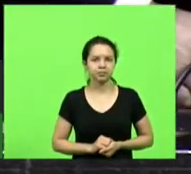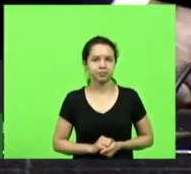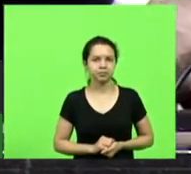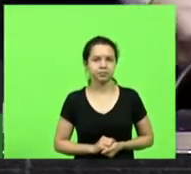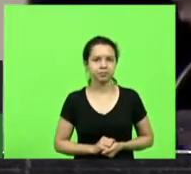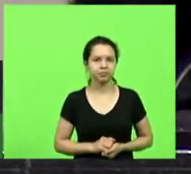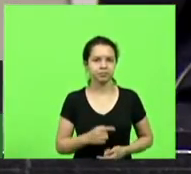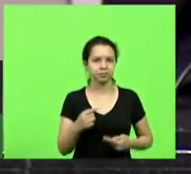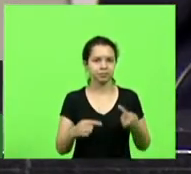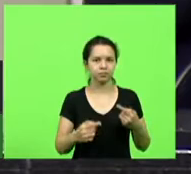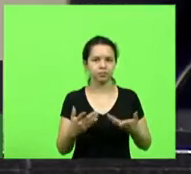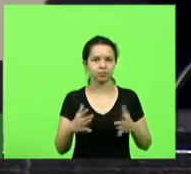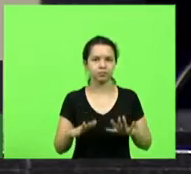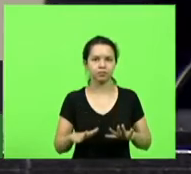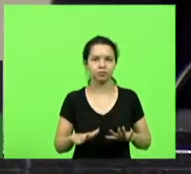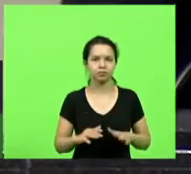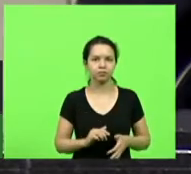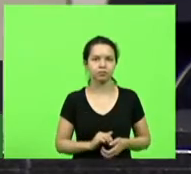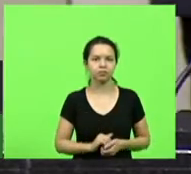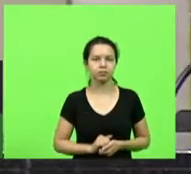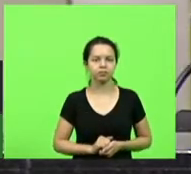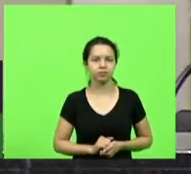Não havendo presidente. Quem...